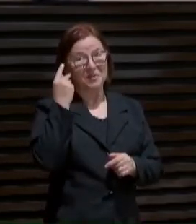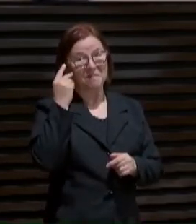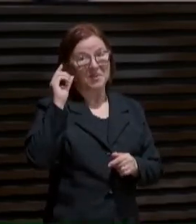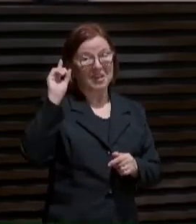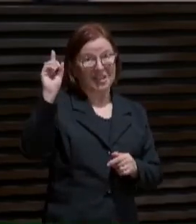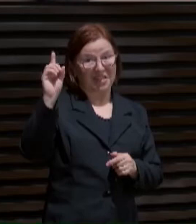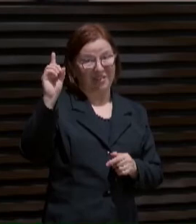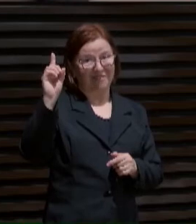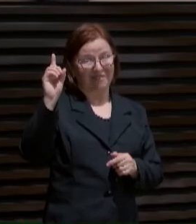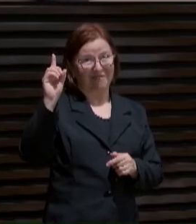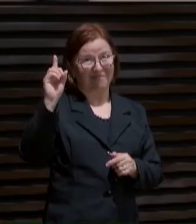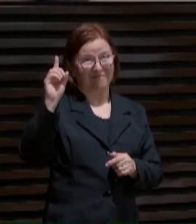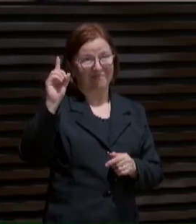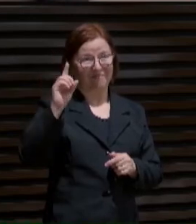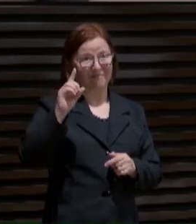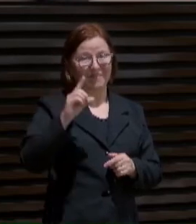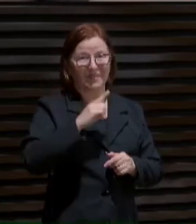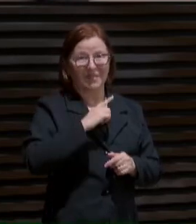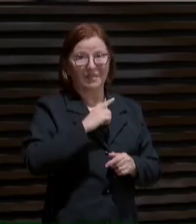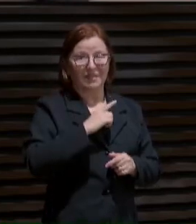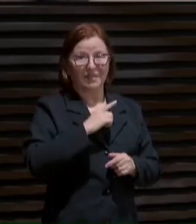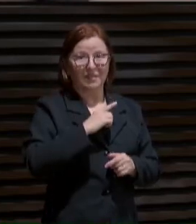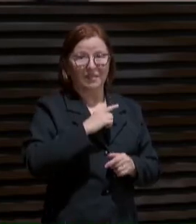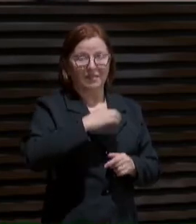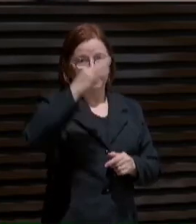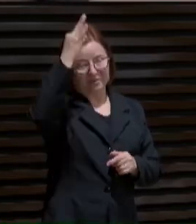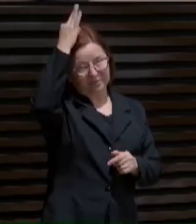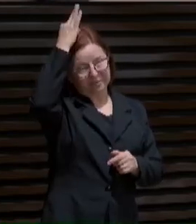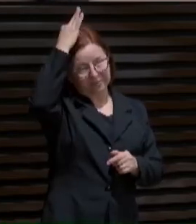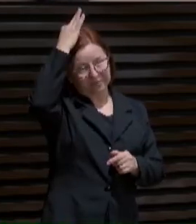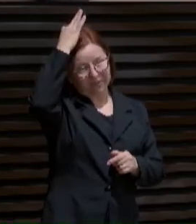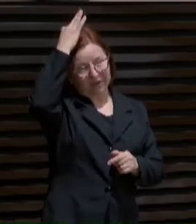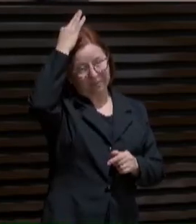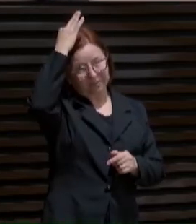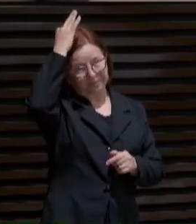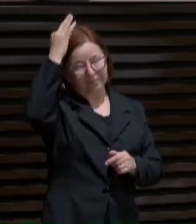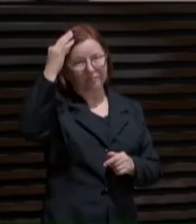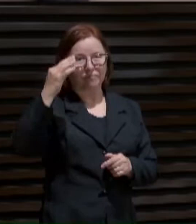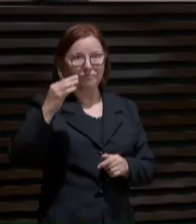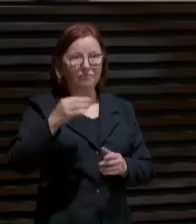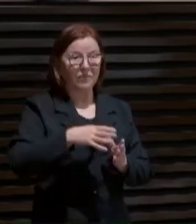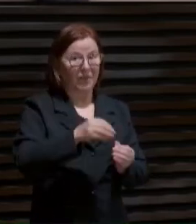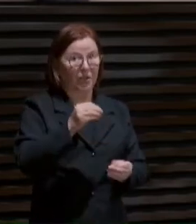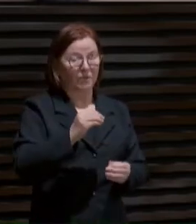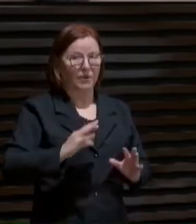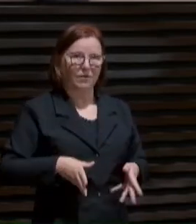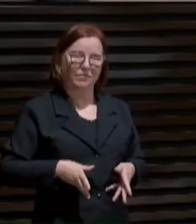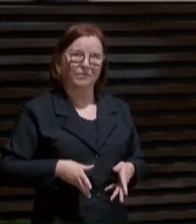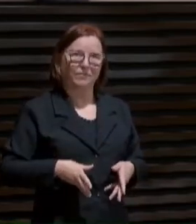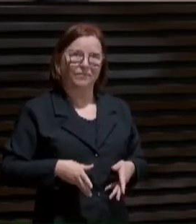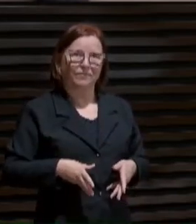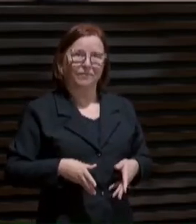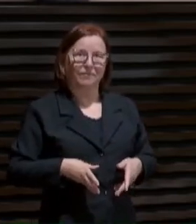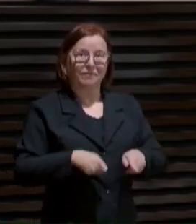espírito não ser uma um ser humano que não tem a vida de Cristo eles têm ele tem espírito alma e corpo mas o Espírito